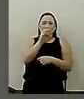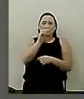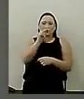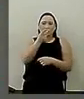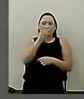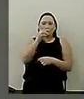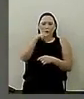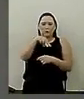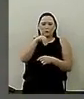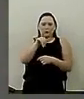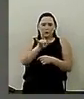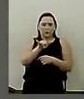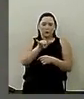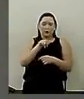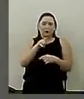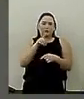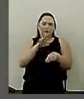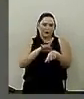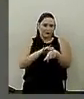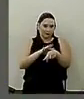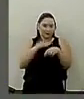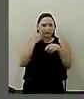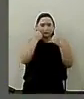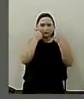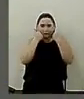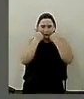ele está lá em cima no apartamento também com febre.